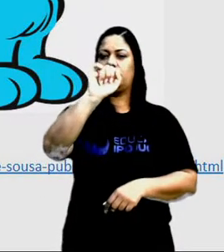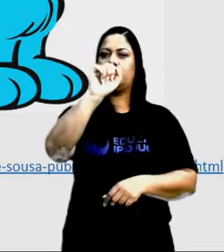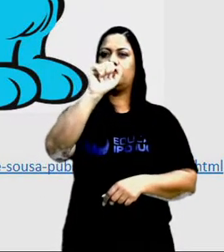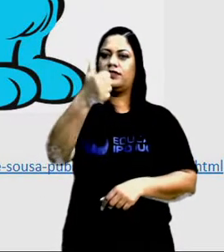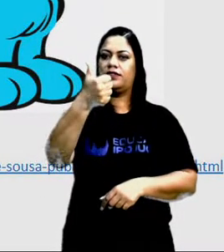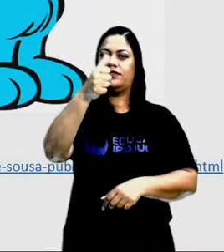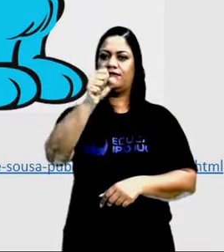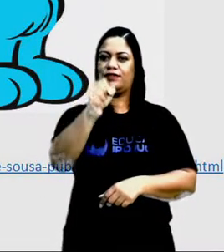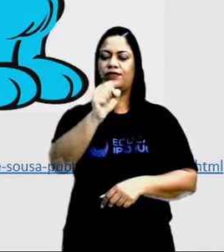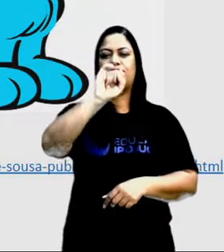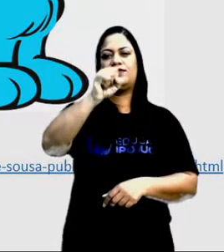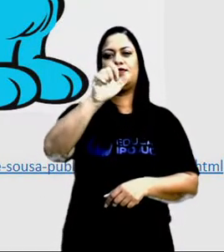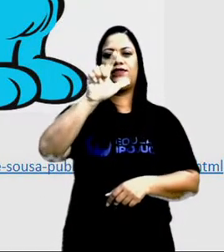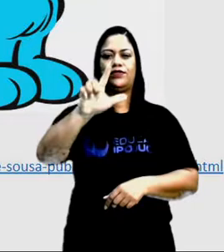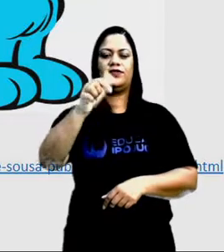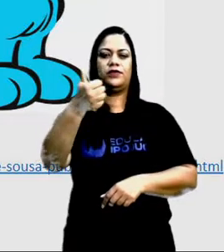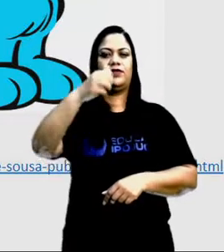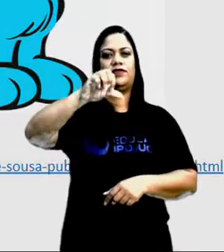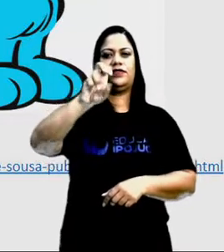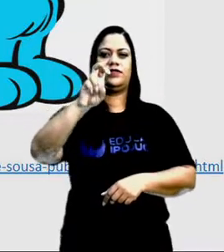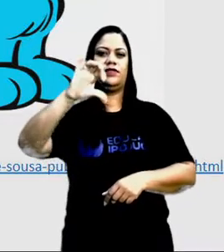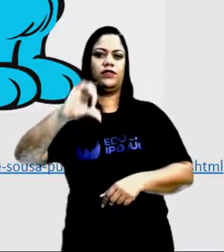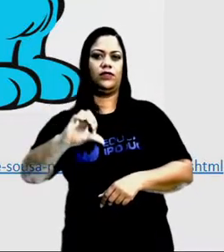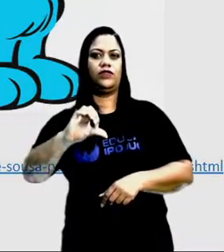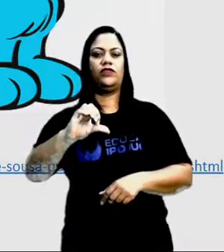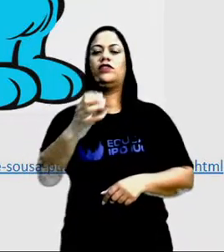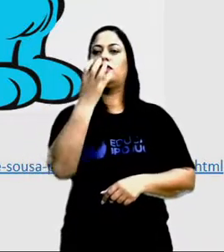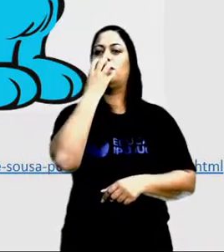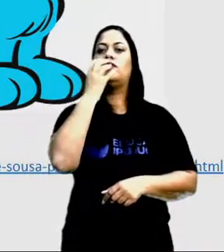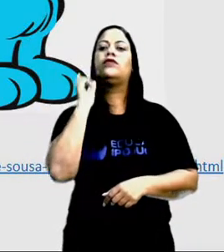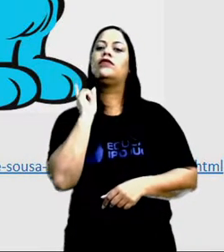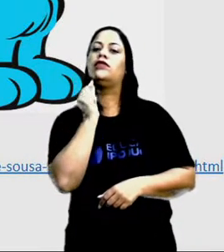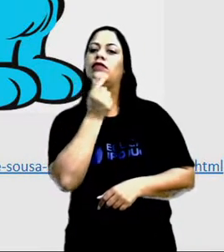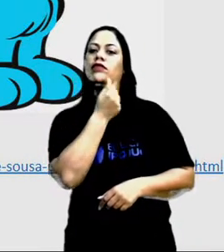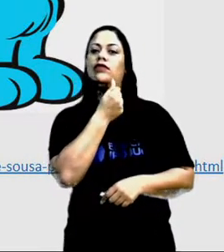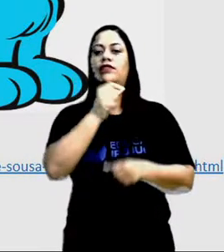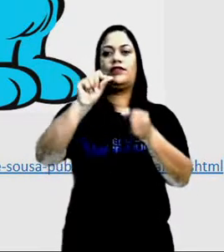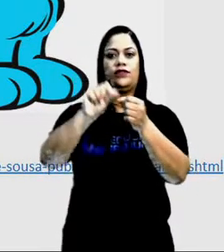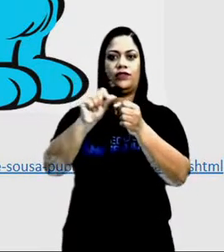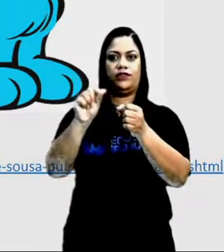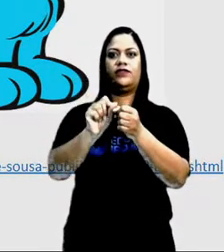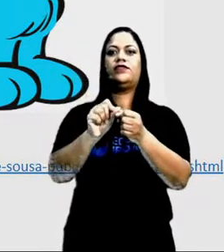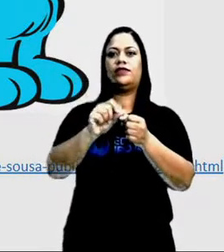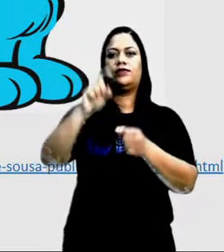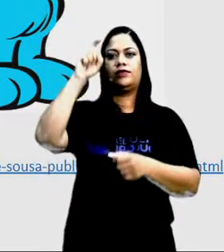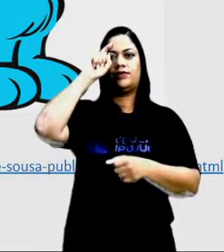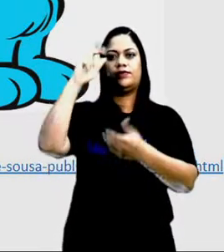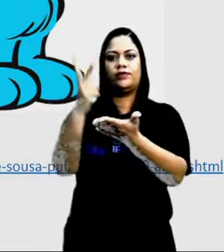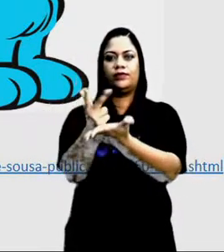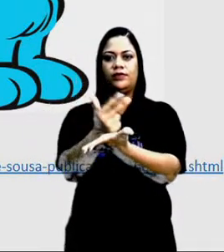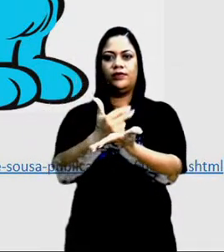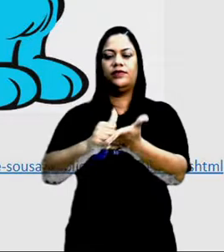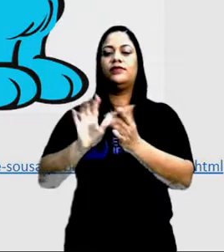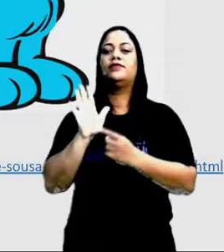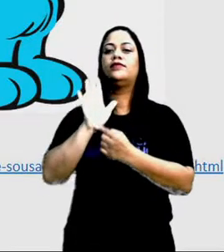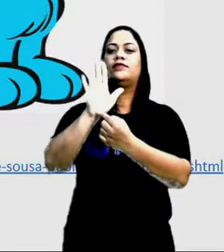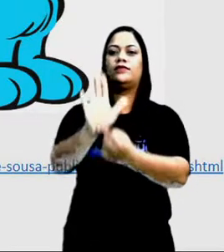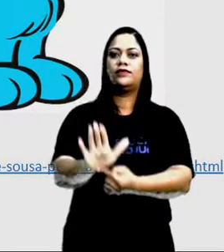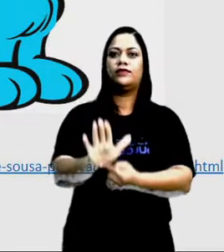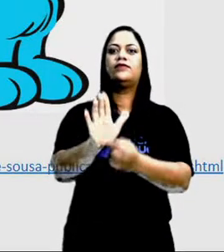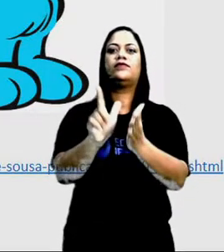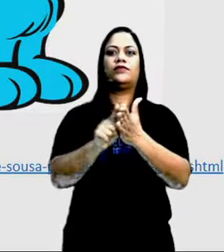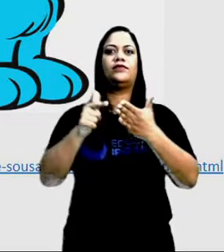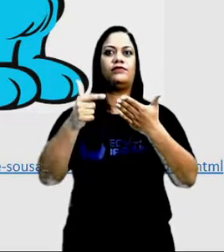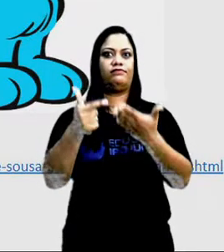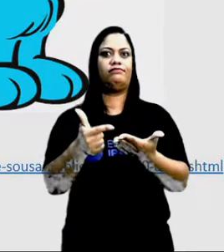julho de 1959, Bidu, o cãozinho azul, foi criado por Maurício de Souza e apareceu pela primeira vez na página da